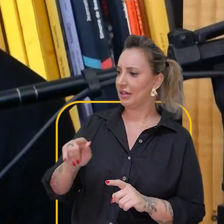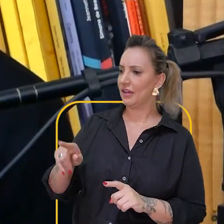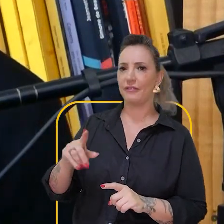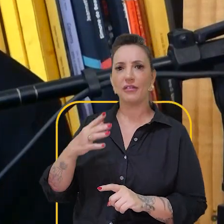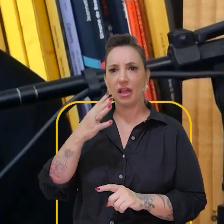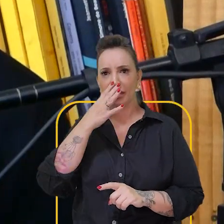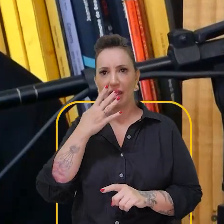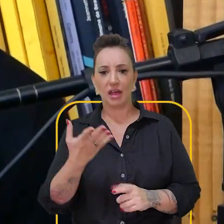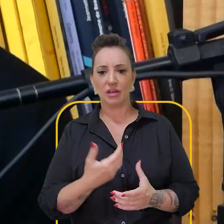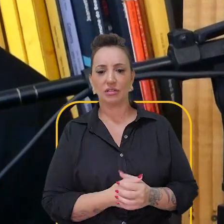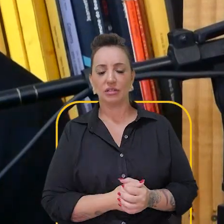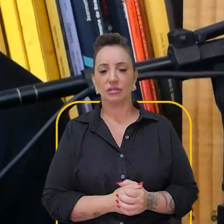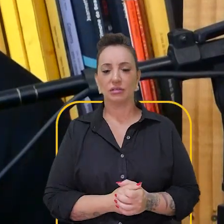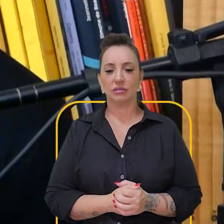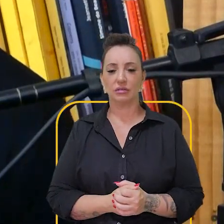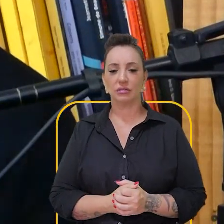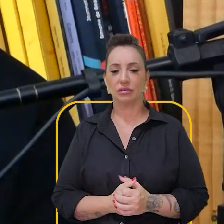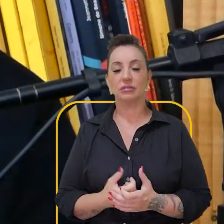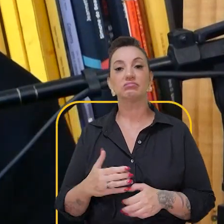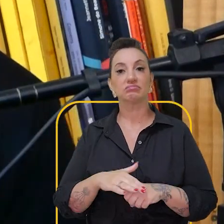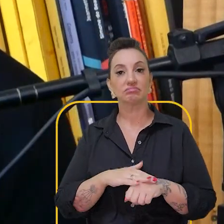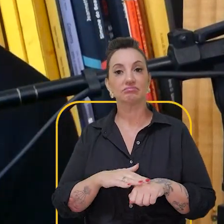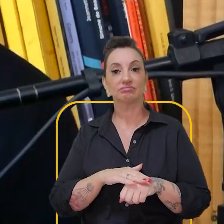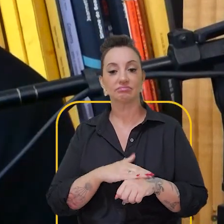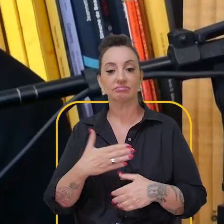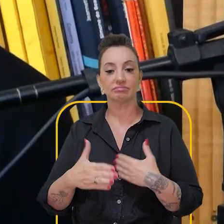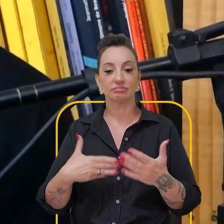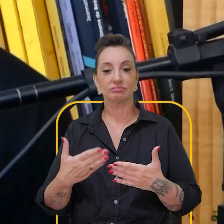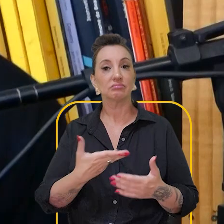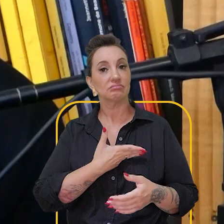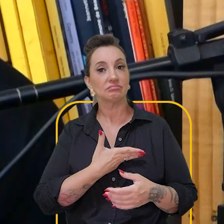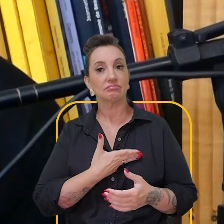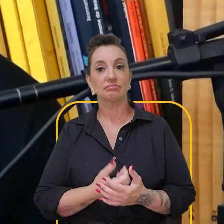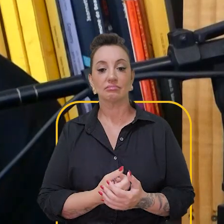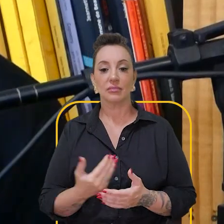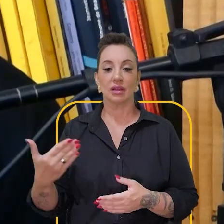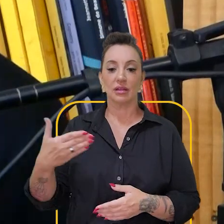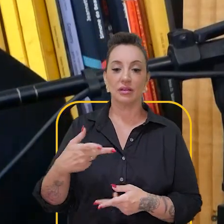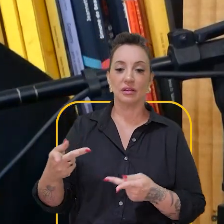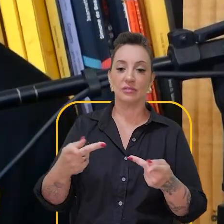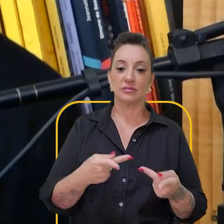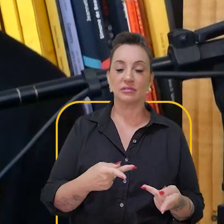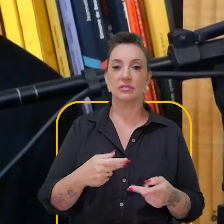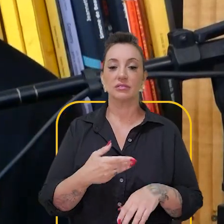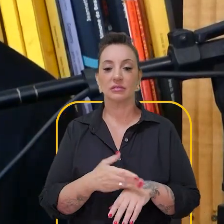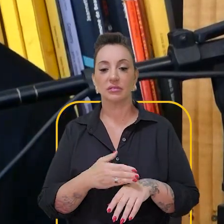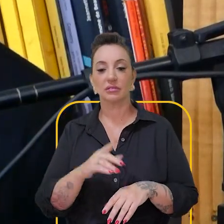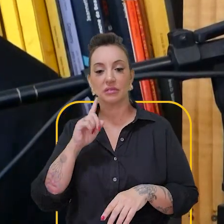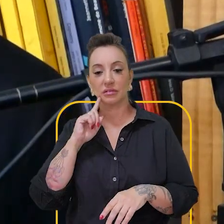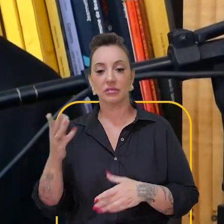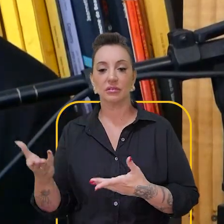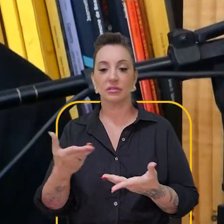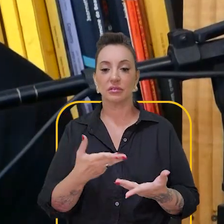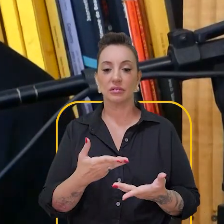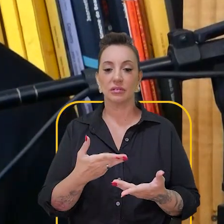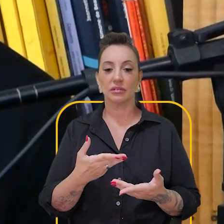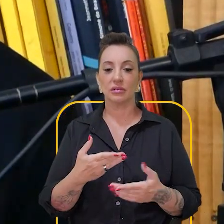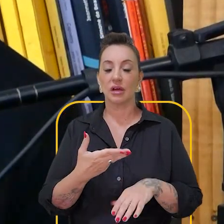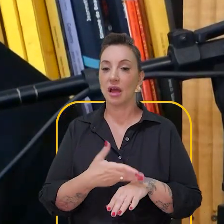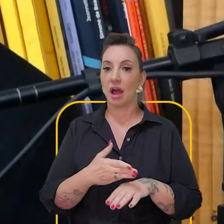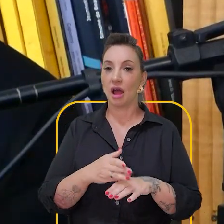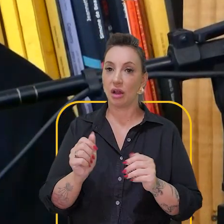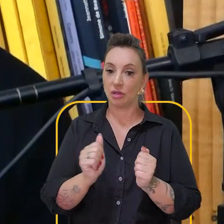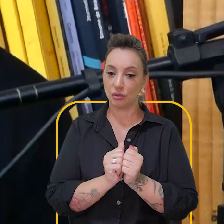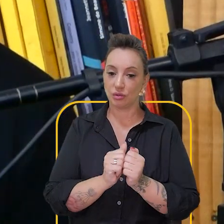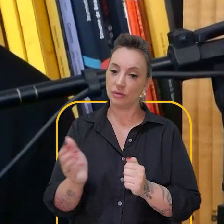treino tal e um dia eu convidei os dois para fazer uma aula com a gente falei vem aí faz uma aula e aí sem nenhuma maldade eu falei para eles